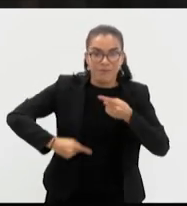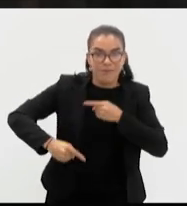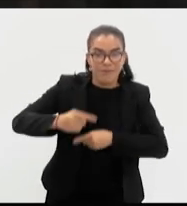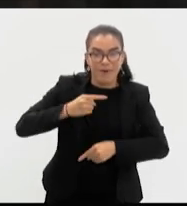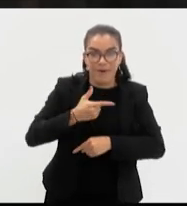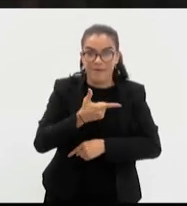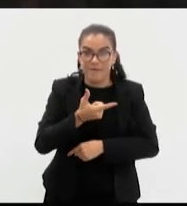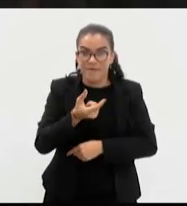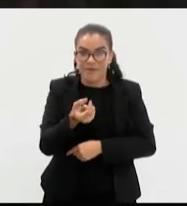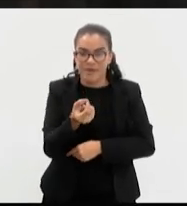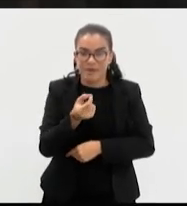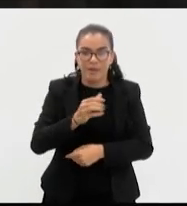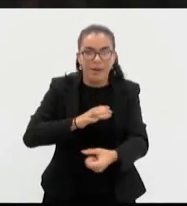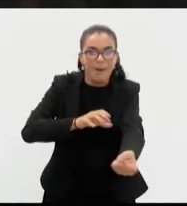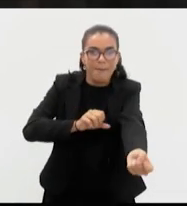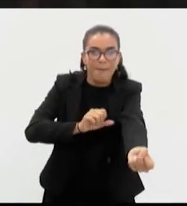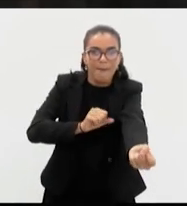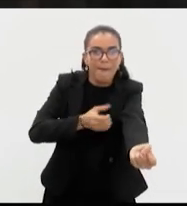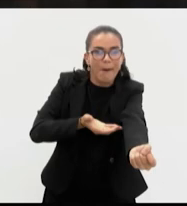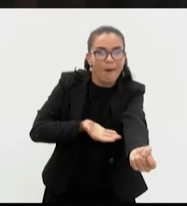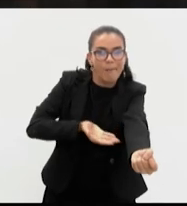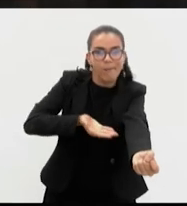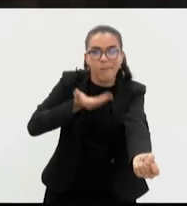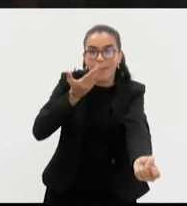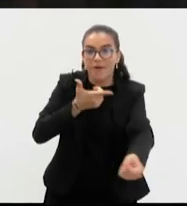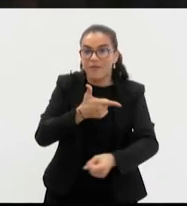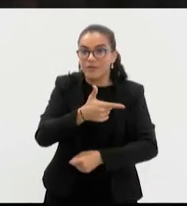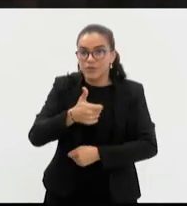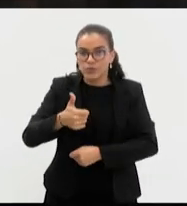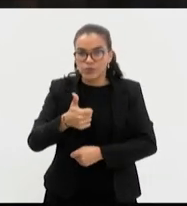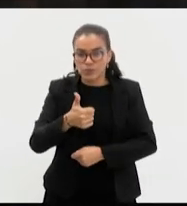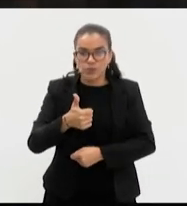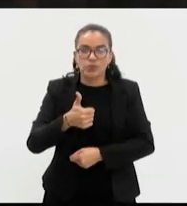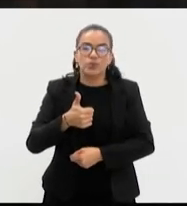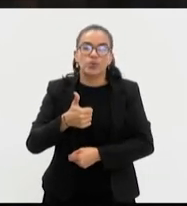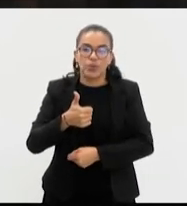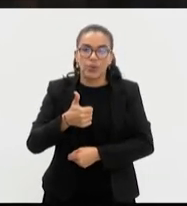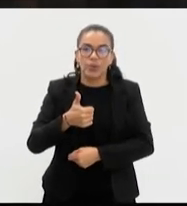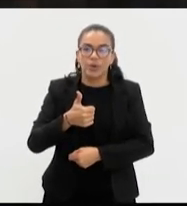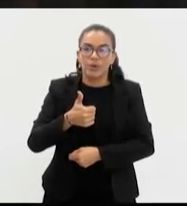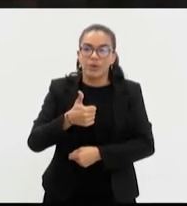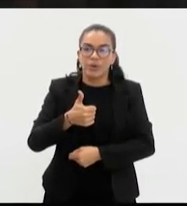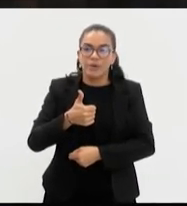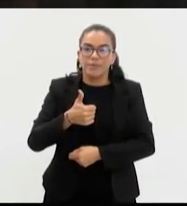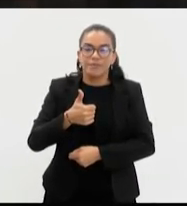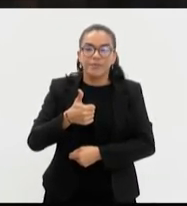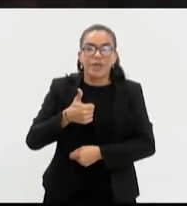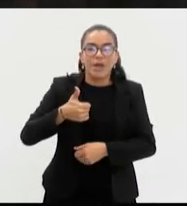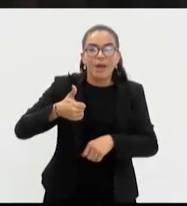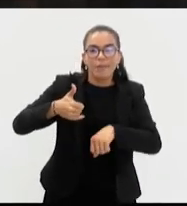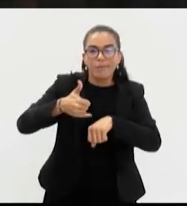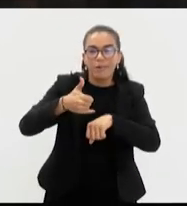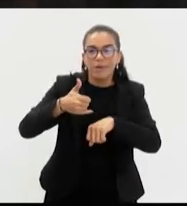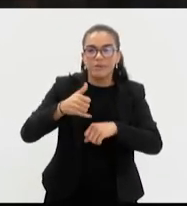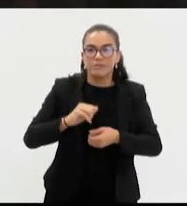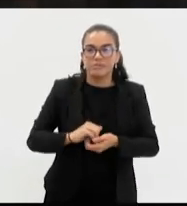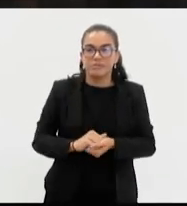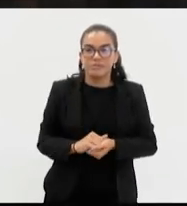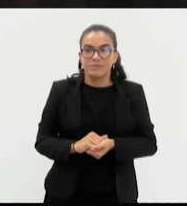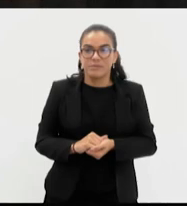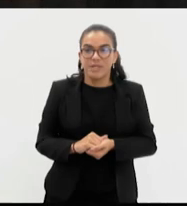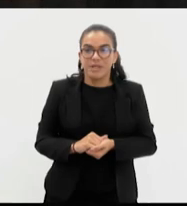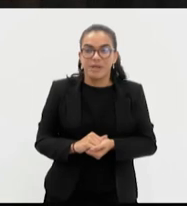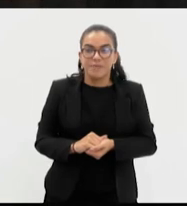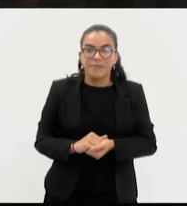20 hipertensão 21 hipert gliceria de e